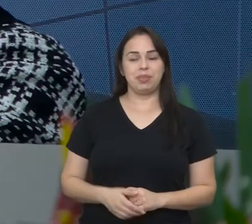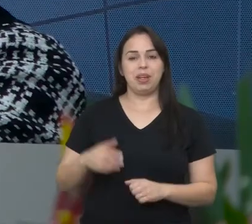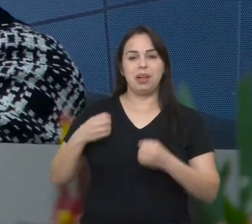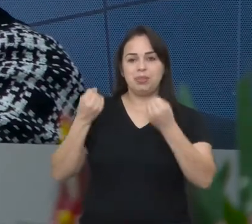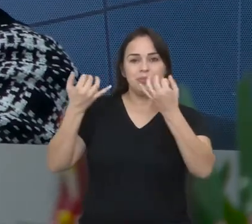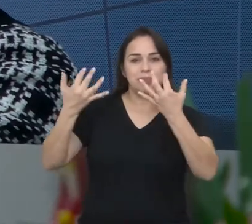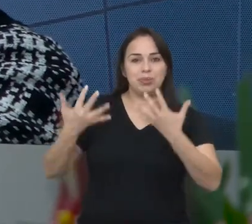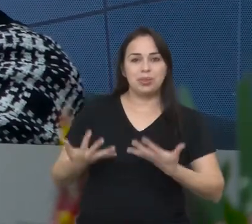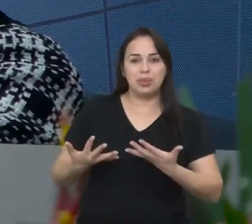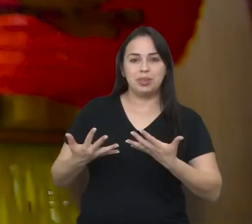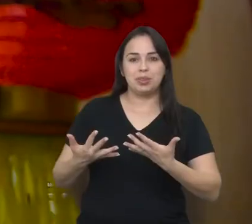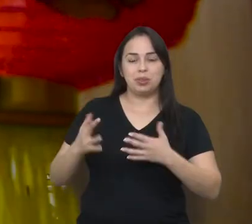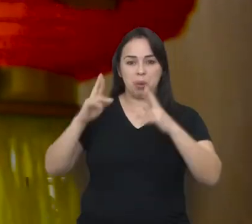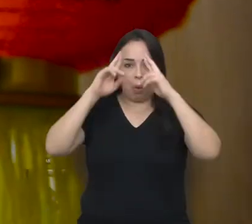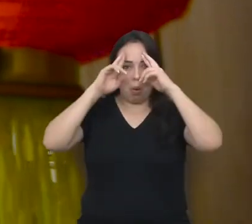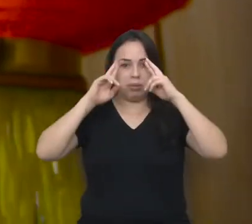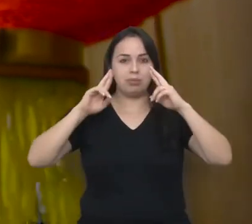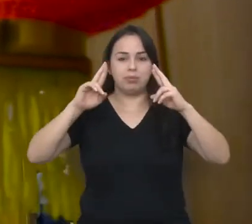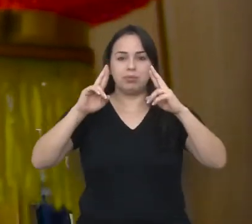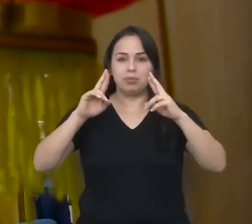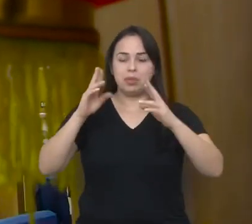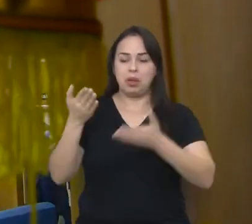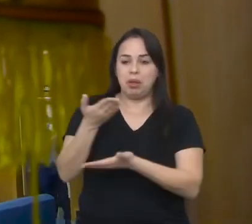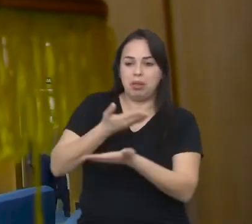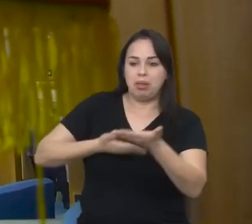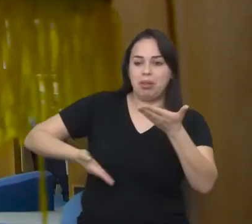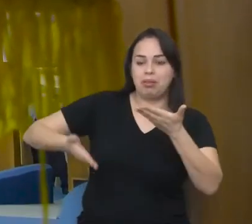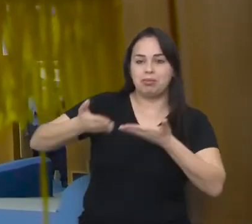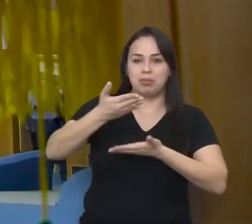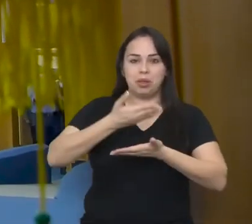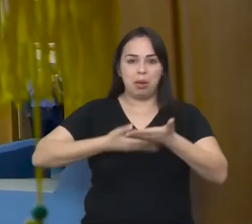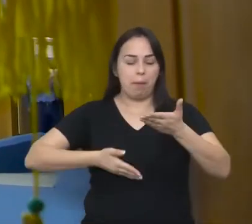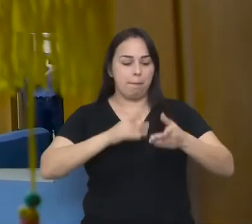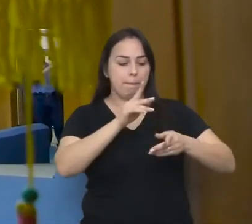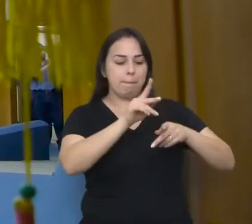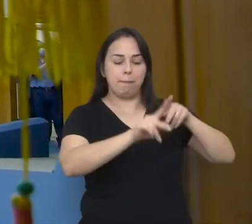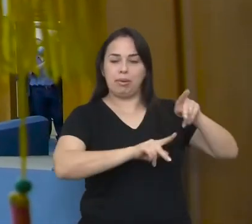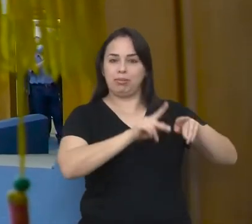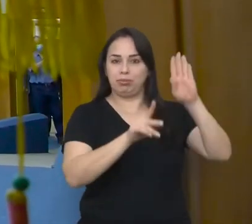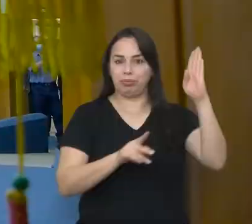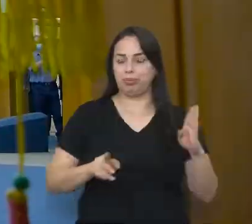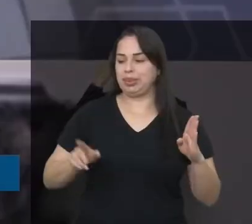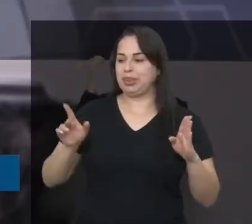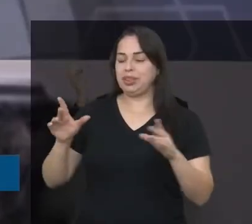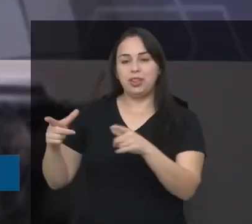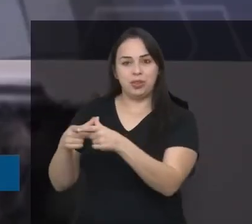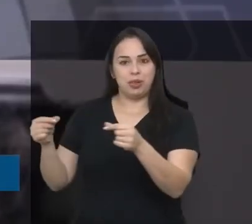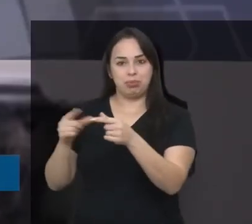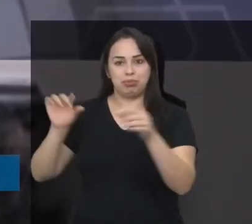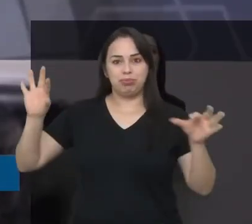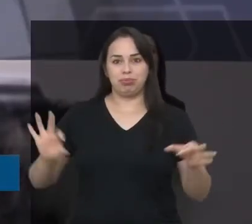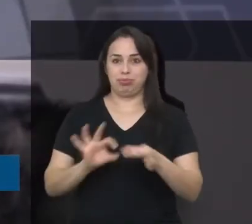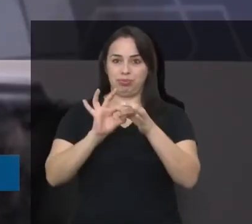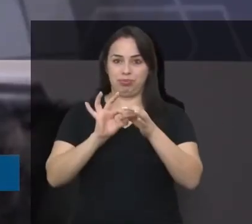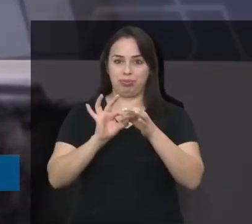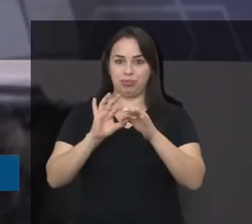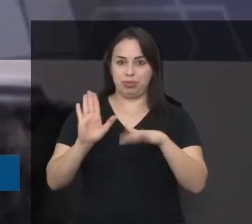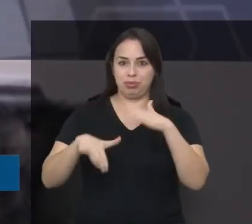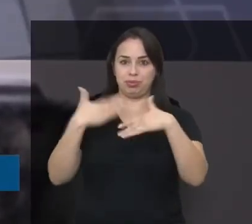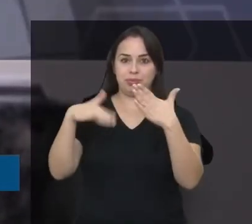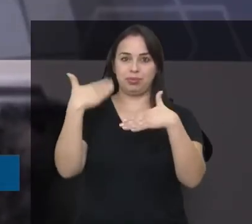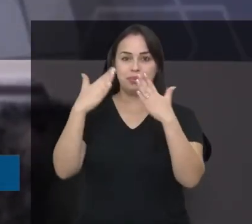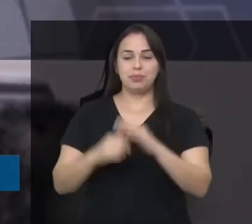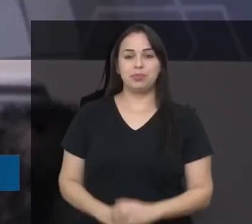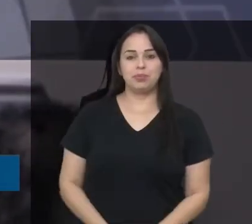do Japão em São Paulo, enfatizou a forma como o respeito e a integração entre povos contribui para o progresso de